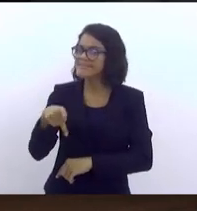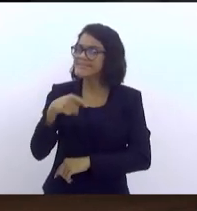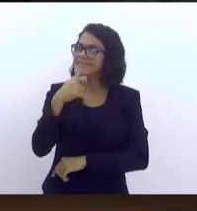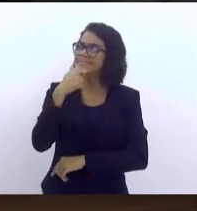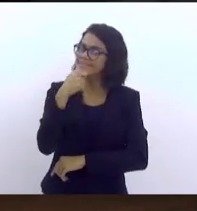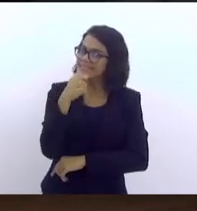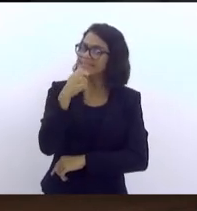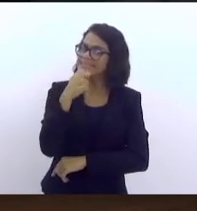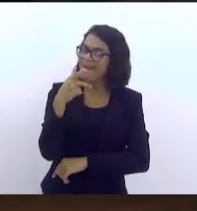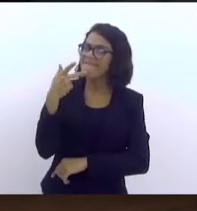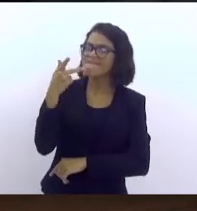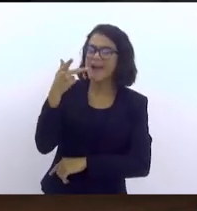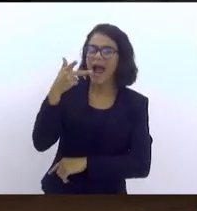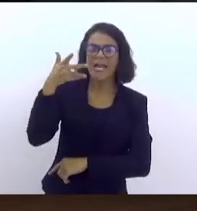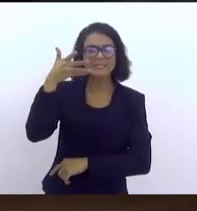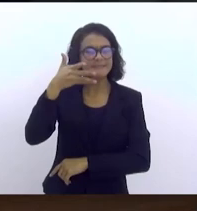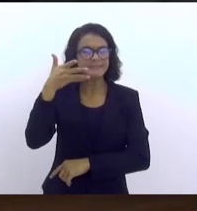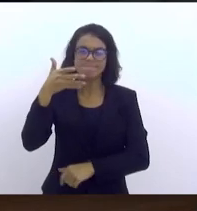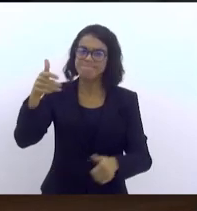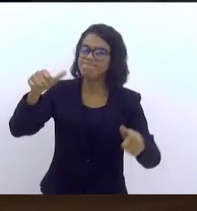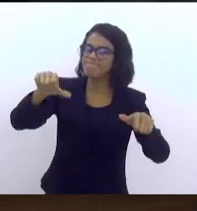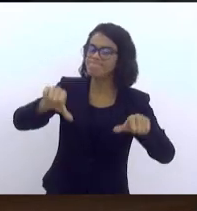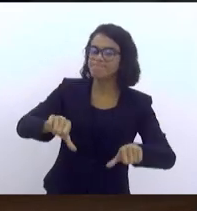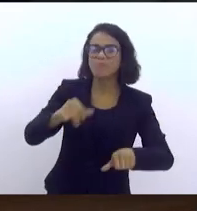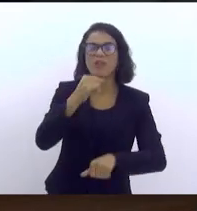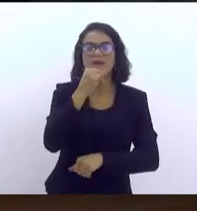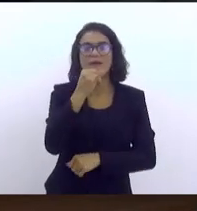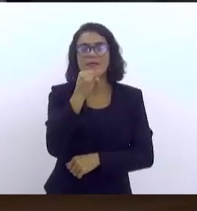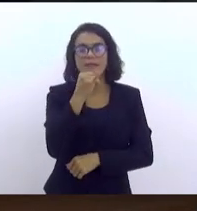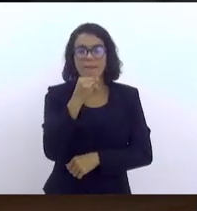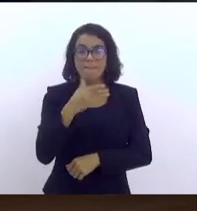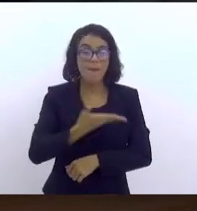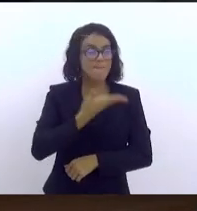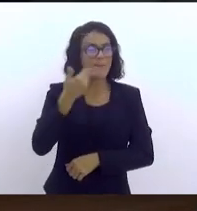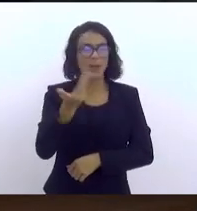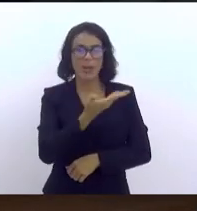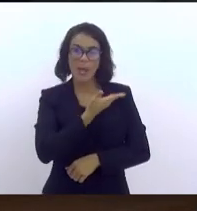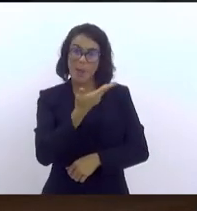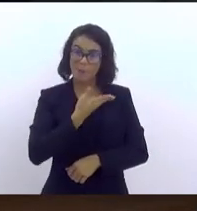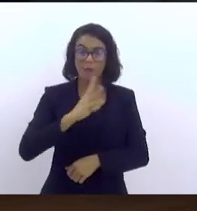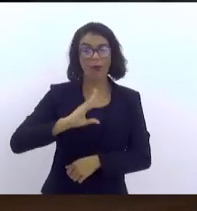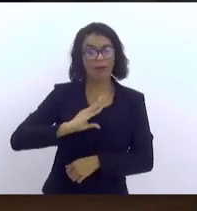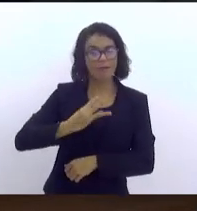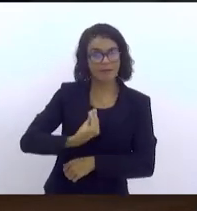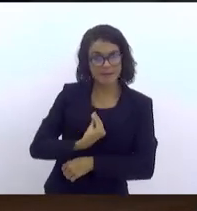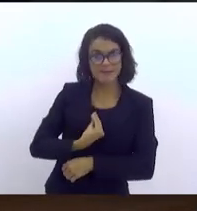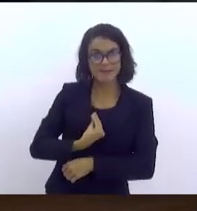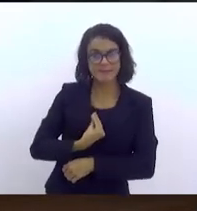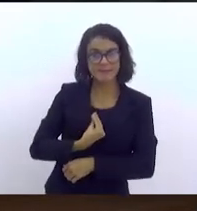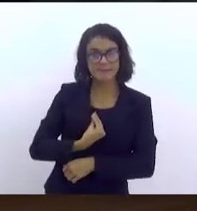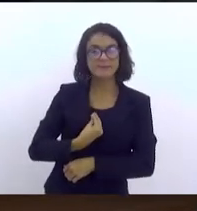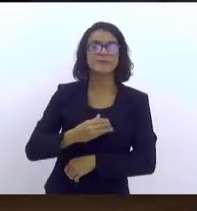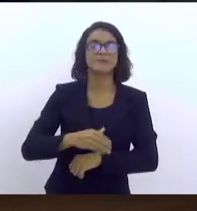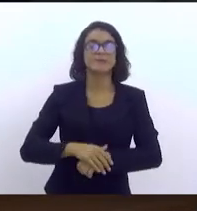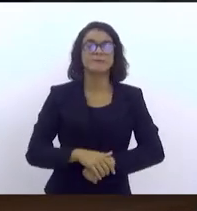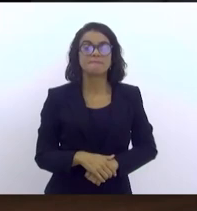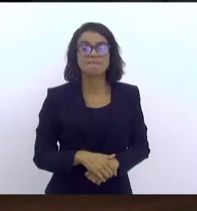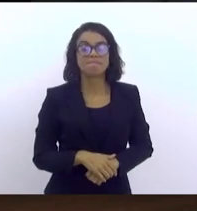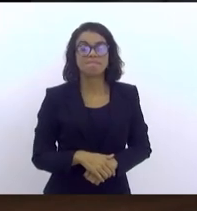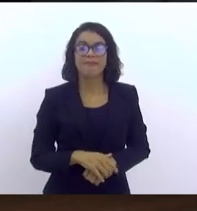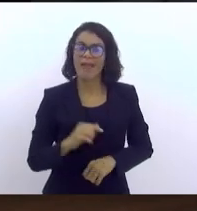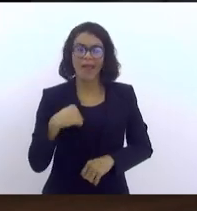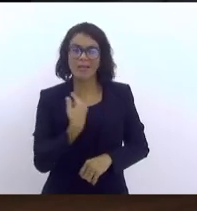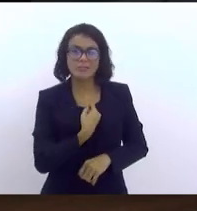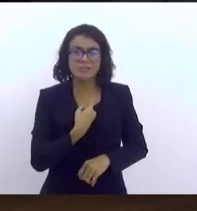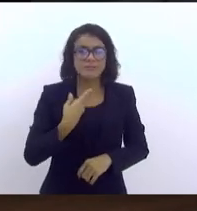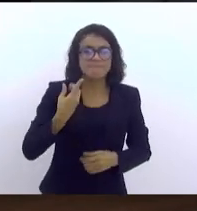falas muito infelizes durante a aula como por exemplo o meu melhor amigo na escola é Trans e a